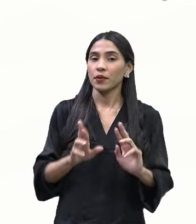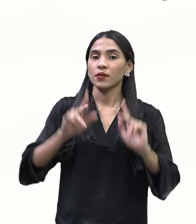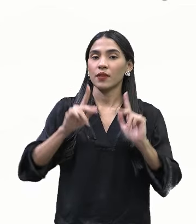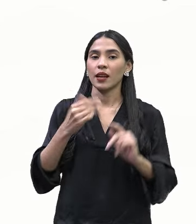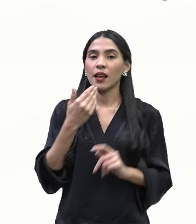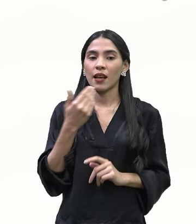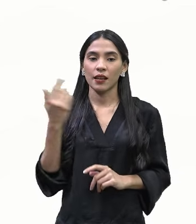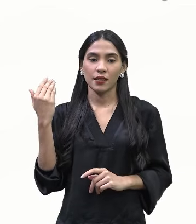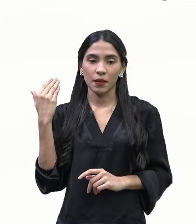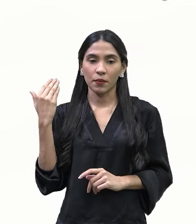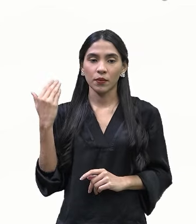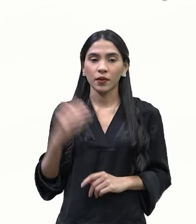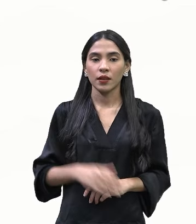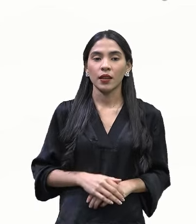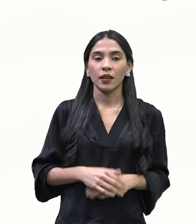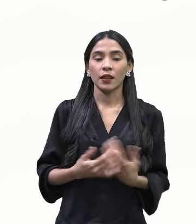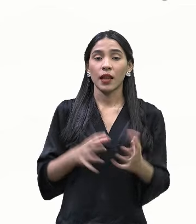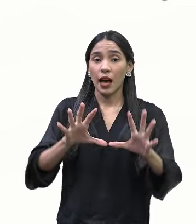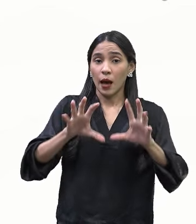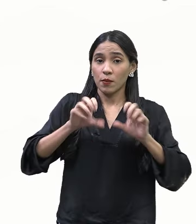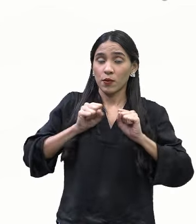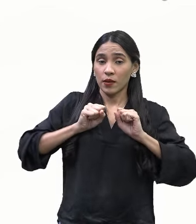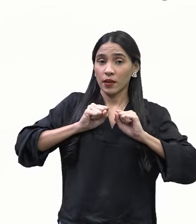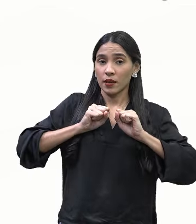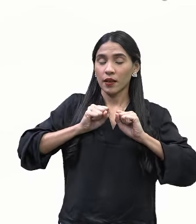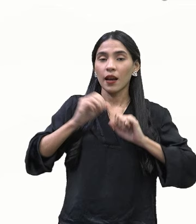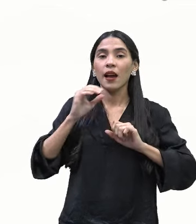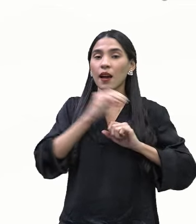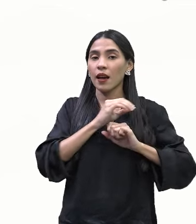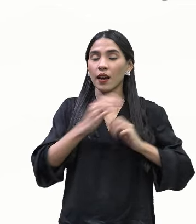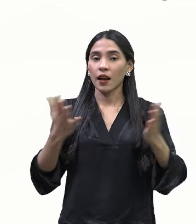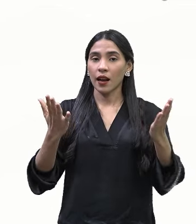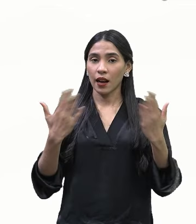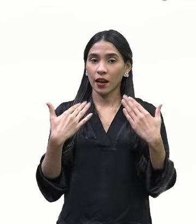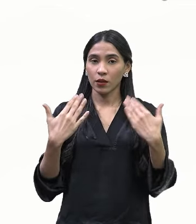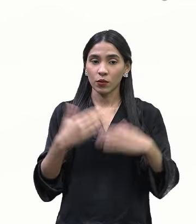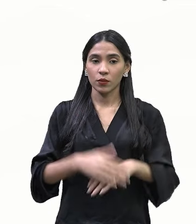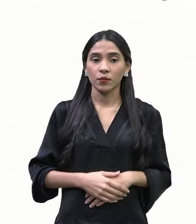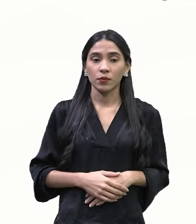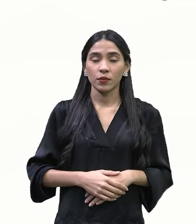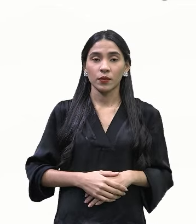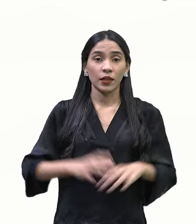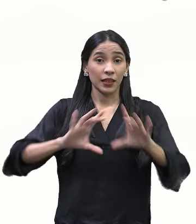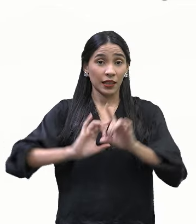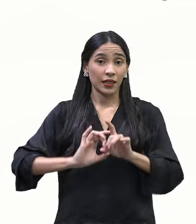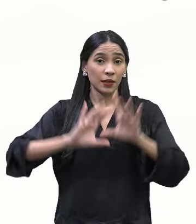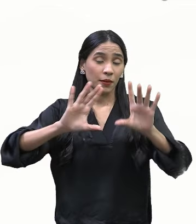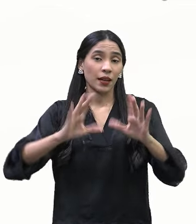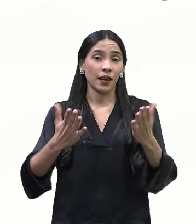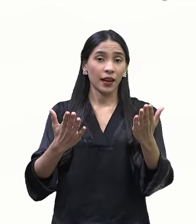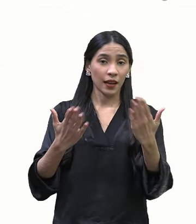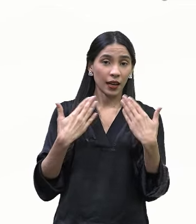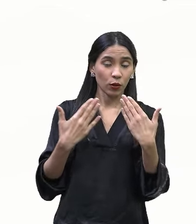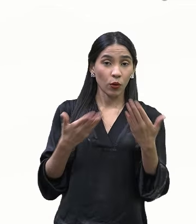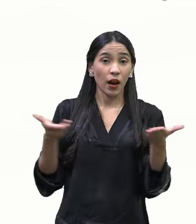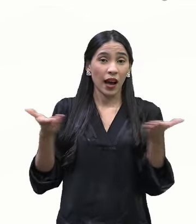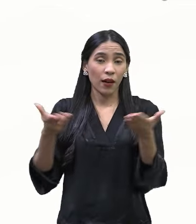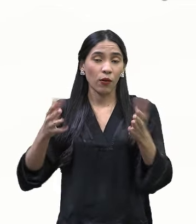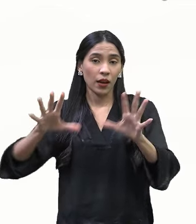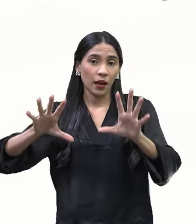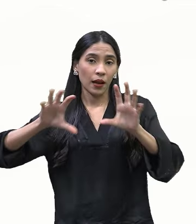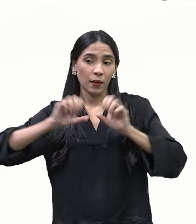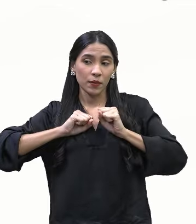nesse caso, em vez de absorver o calor, nós temos, em vez de liberar o calor, nós temos absorve